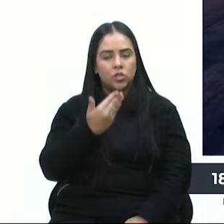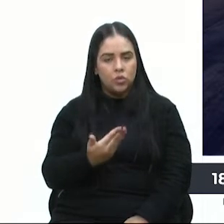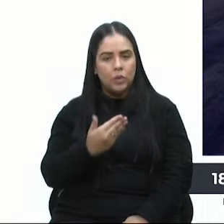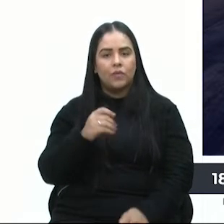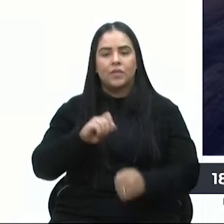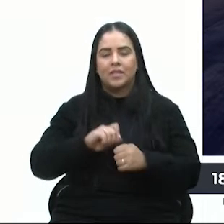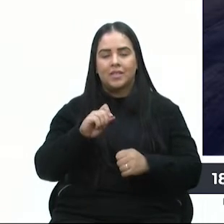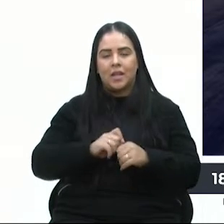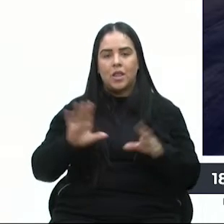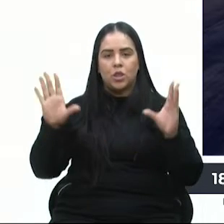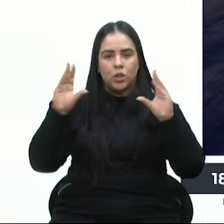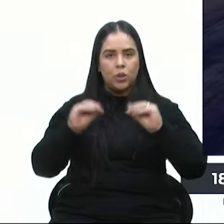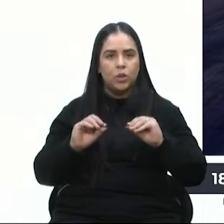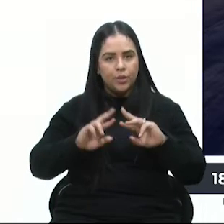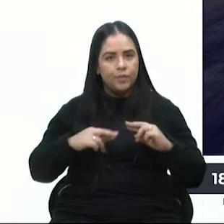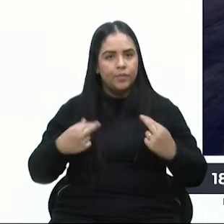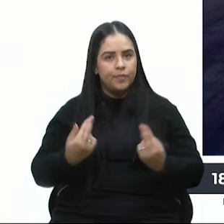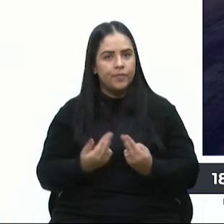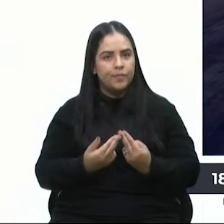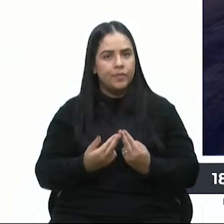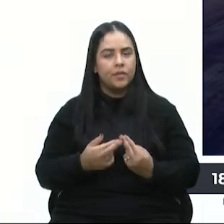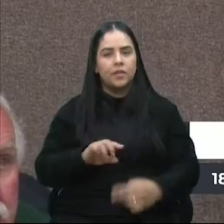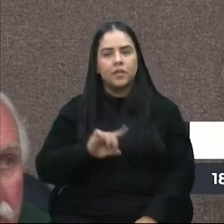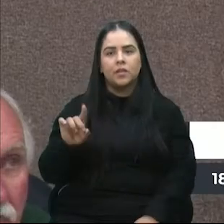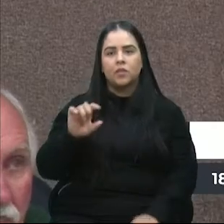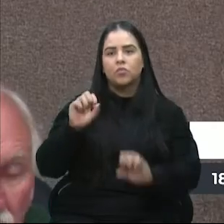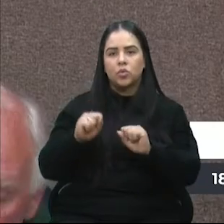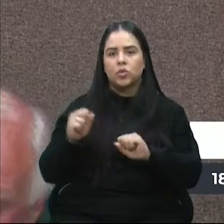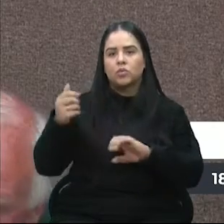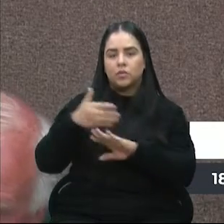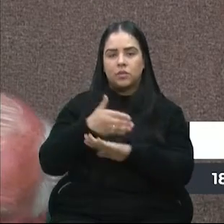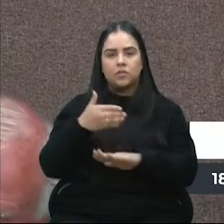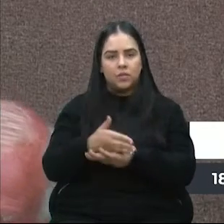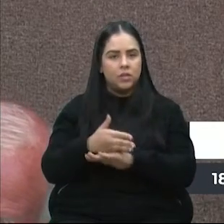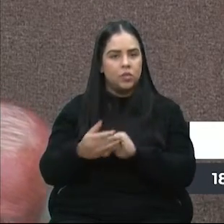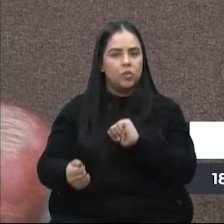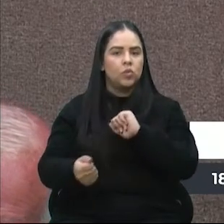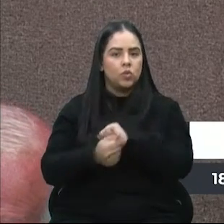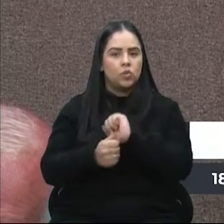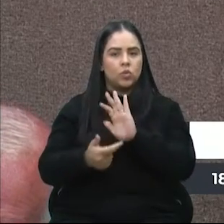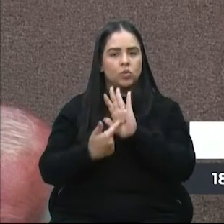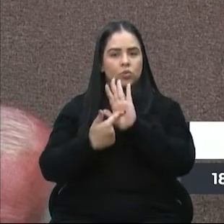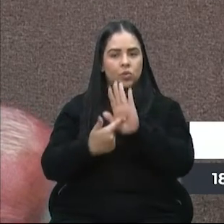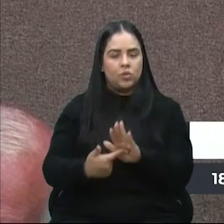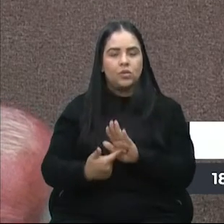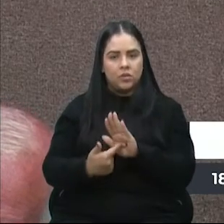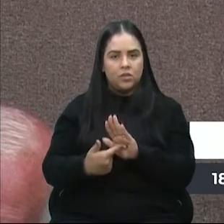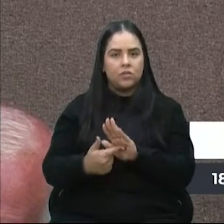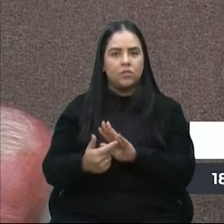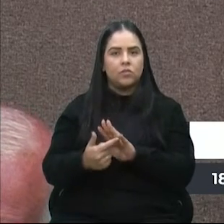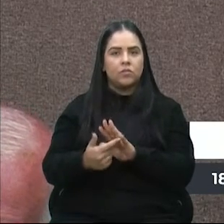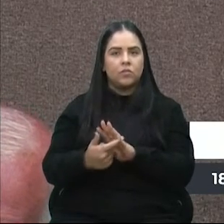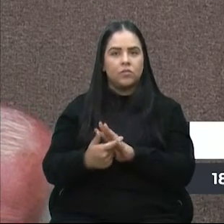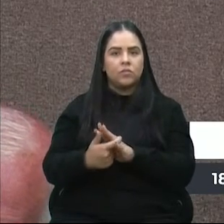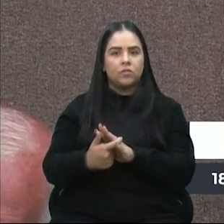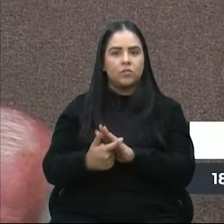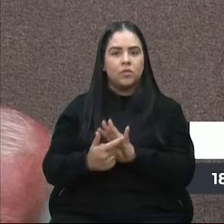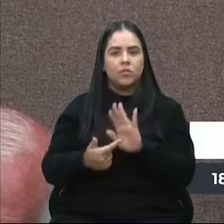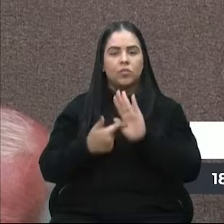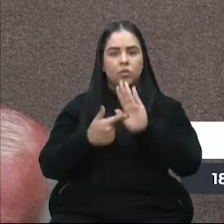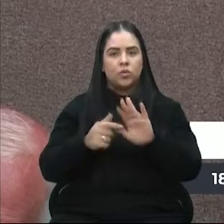noite, para que pudessem estar presente e mostrar a